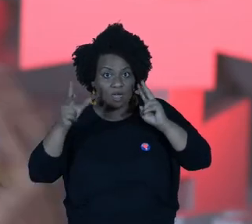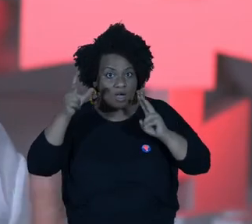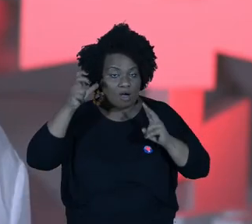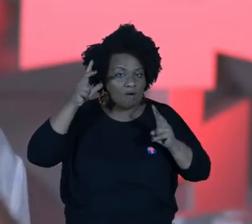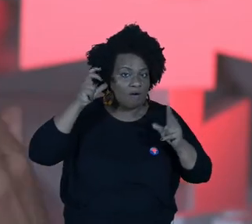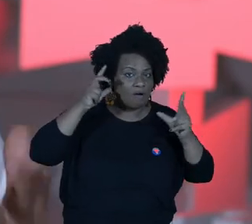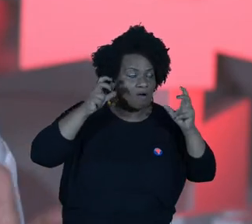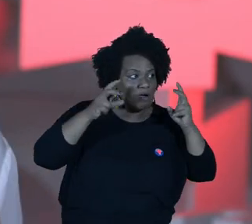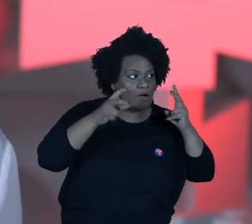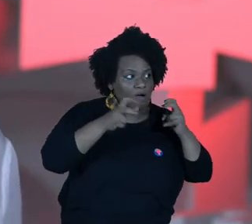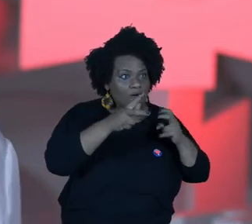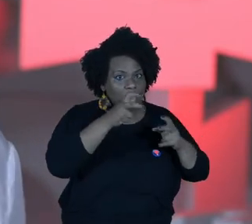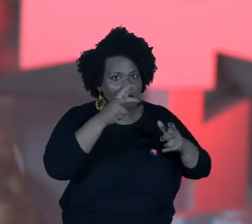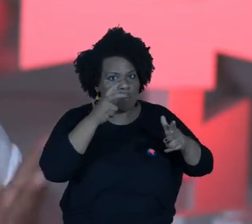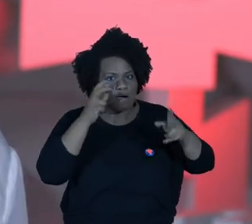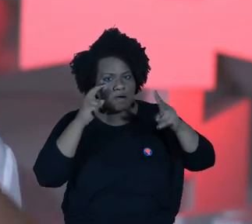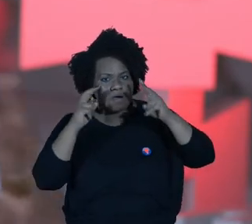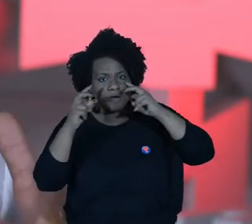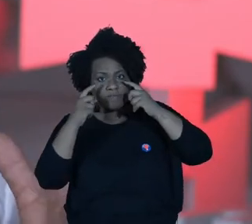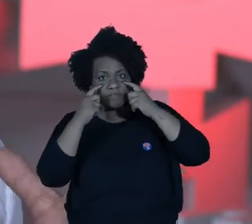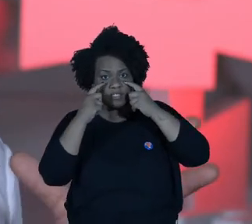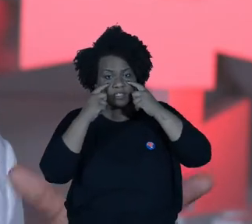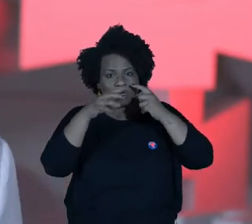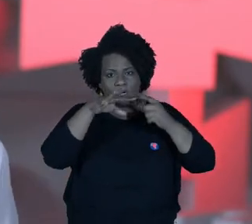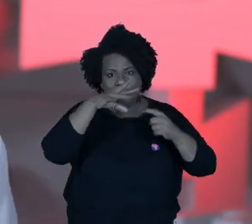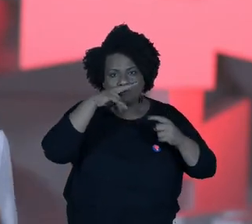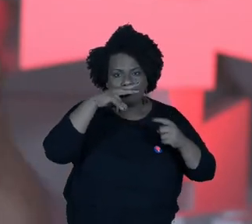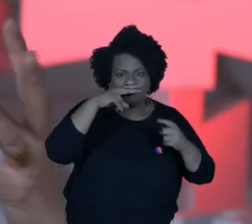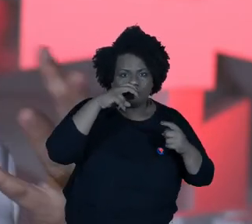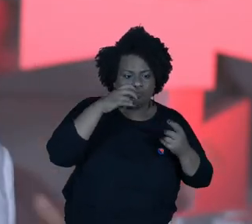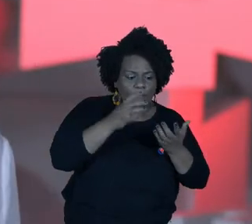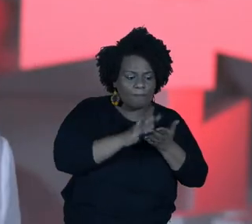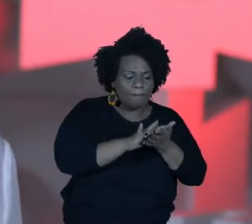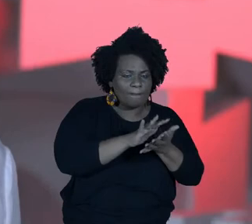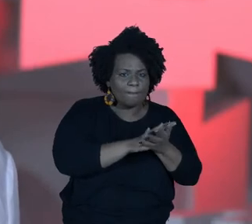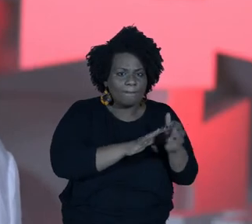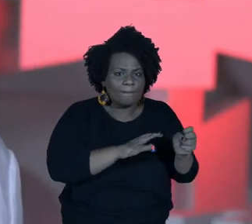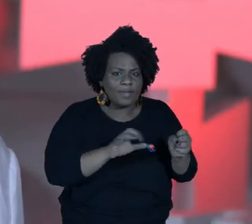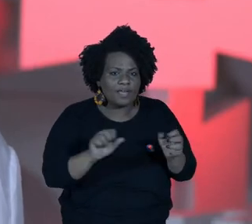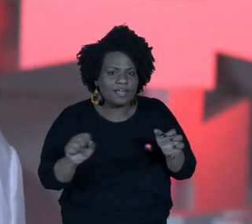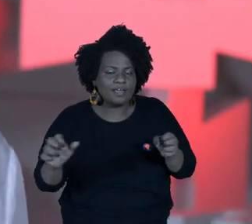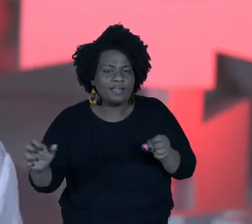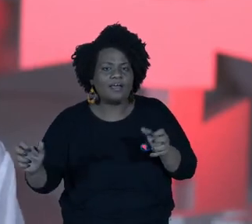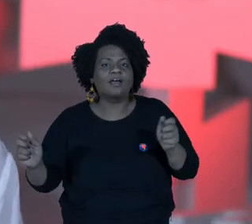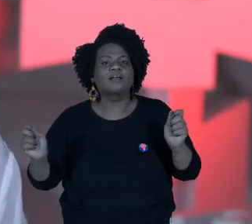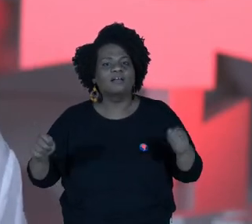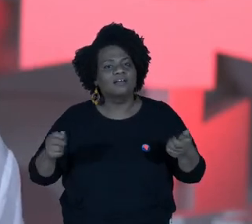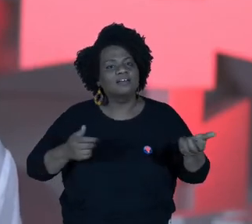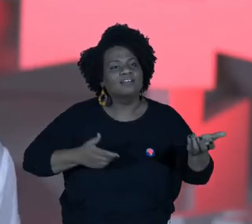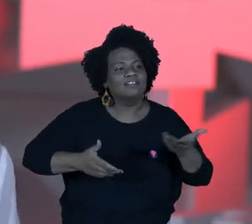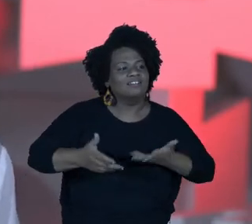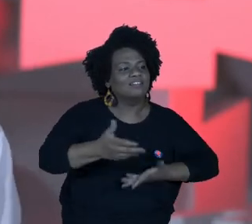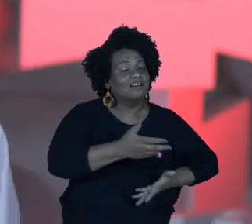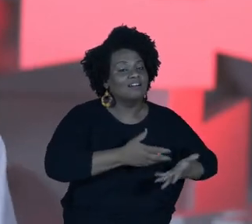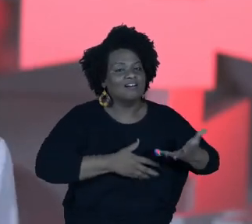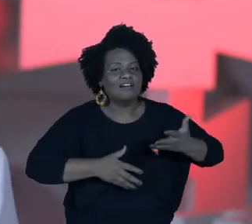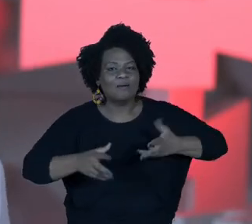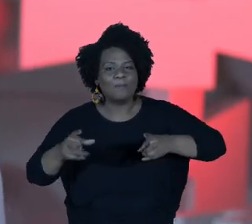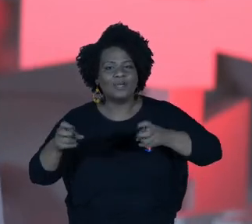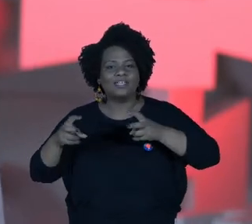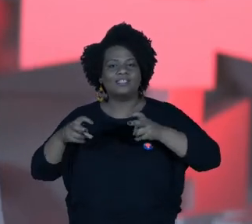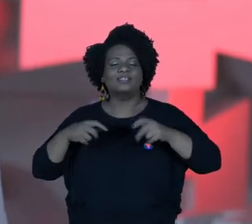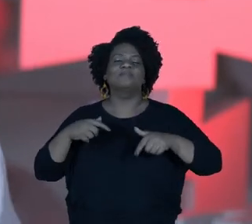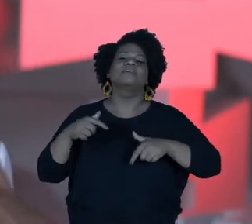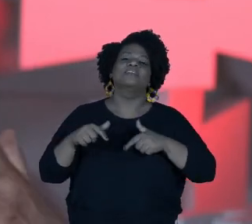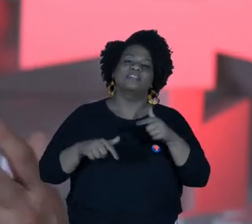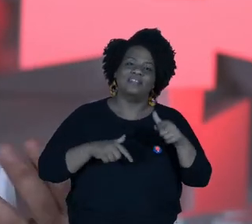instalações passam pelos sentidos, visão, audição, cheiro, tato, você vai interagir com esses trabalhos e aí você vai